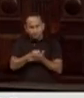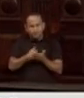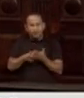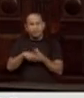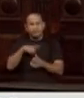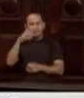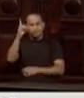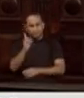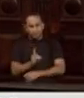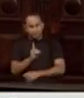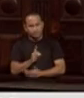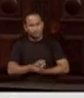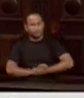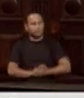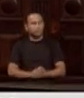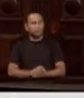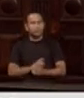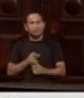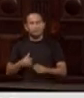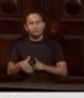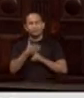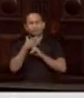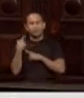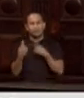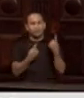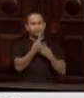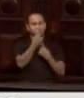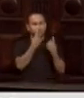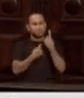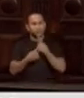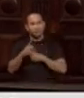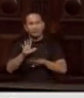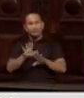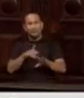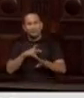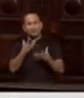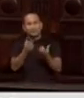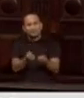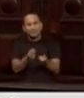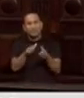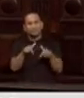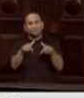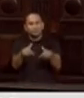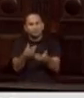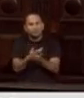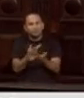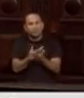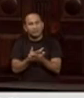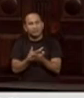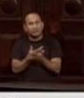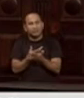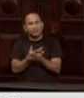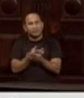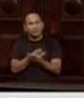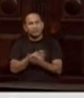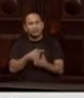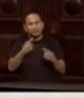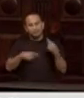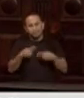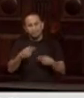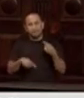o direito de defesa para cada um, mas sem aceitar os movimentos de blindagem e as manobras